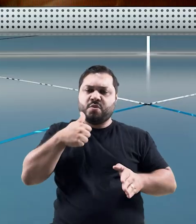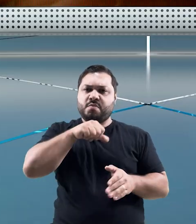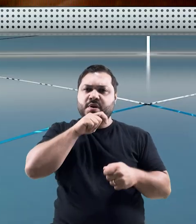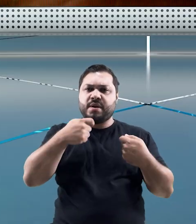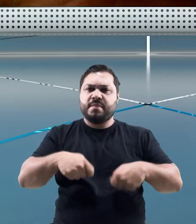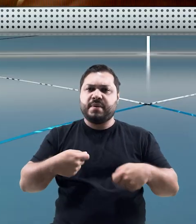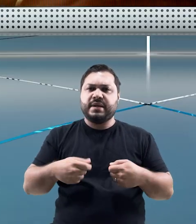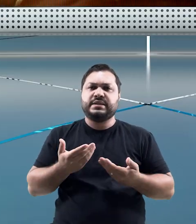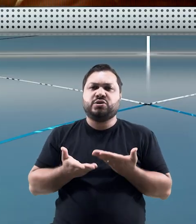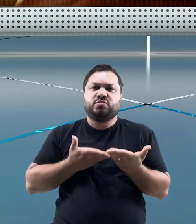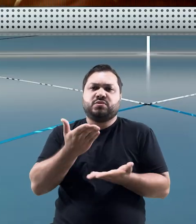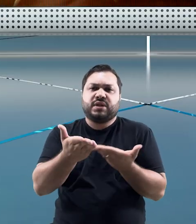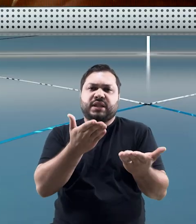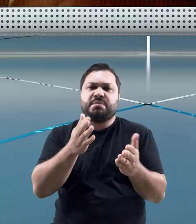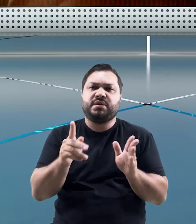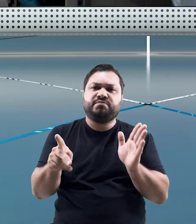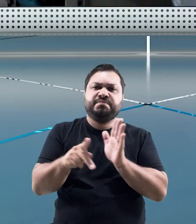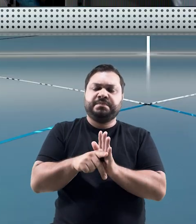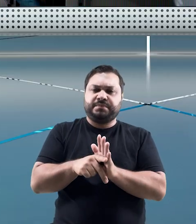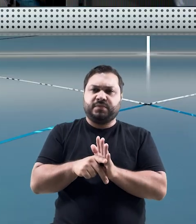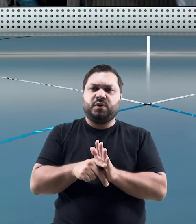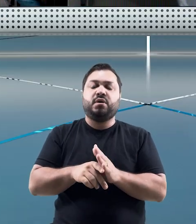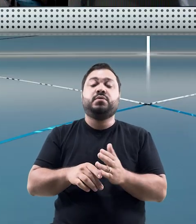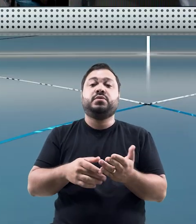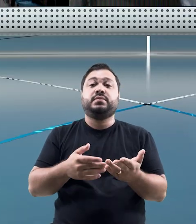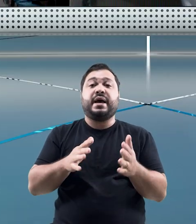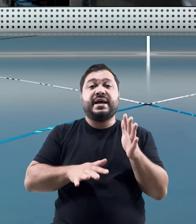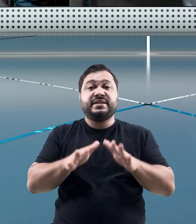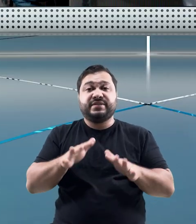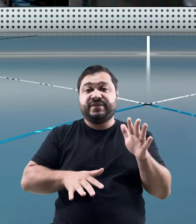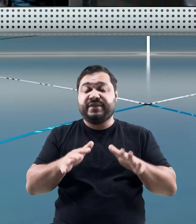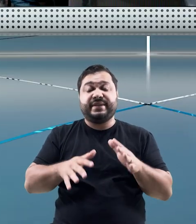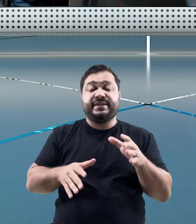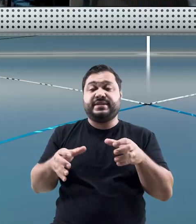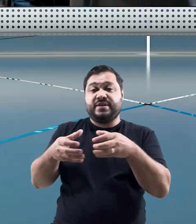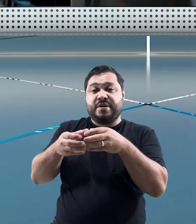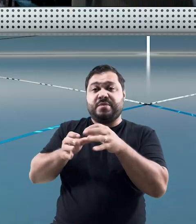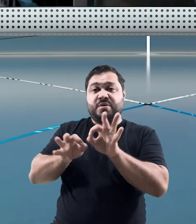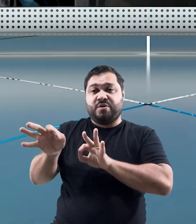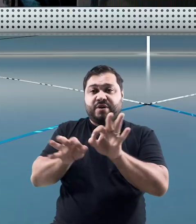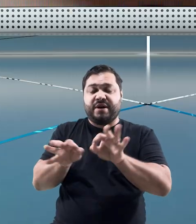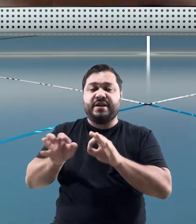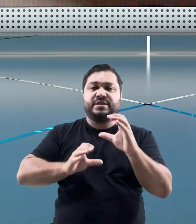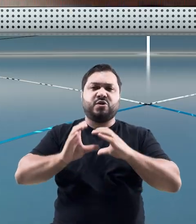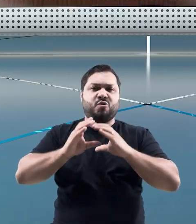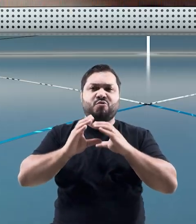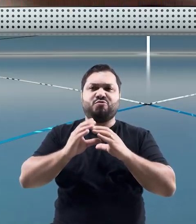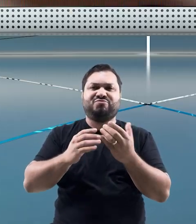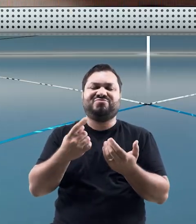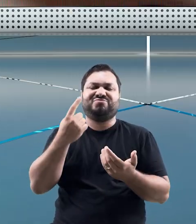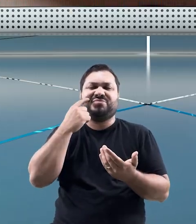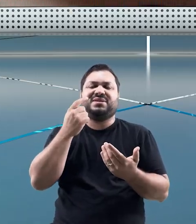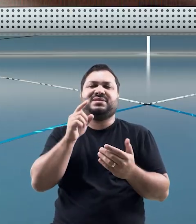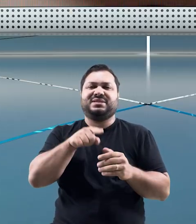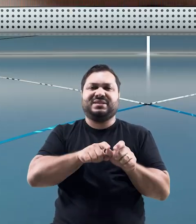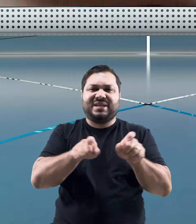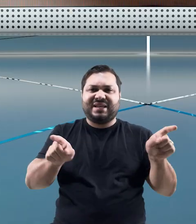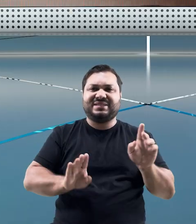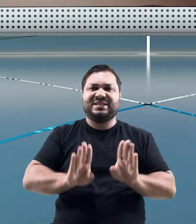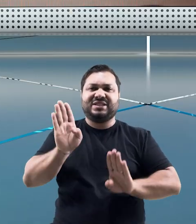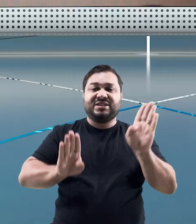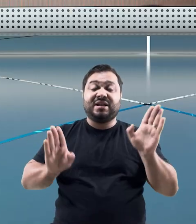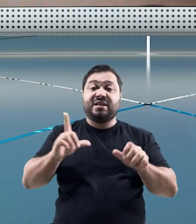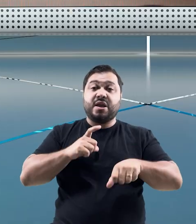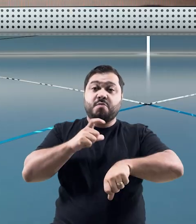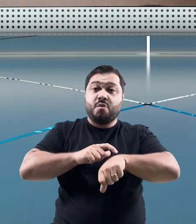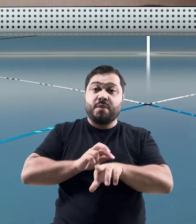mães precisam de um tratamento distinto. Mas nem sempre as bancas organizadoras de concursos consideram que essas candidatas